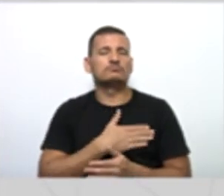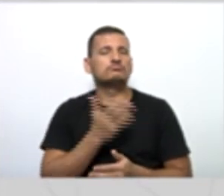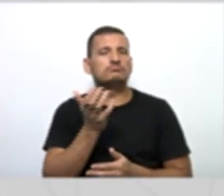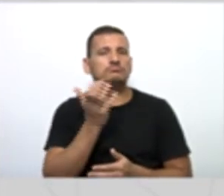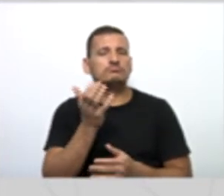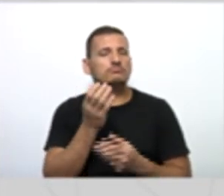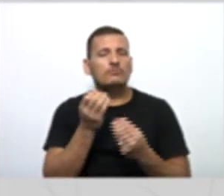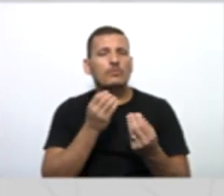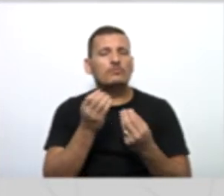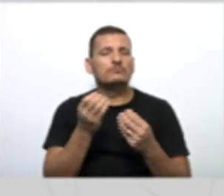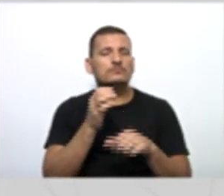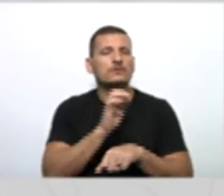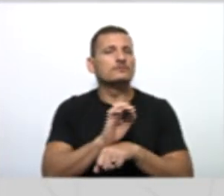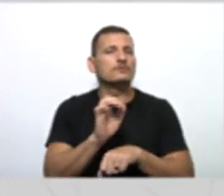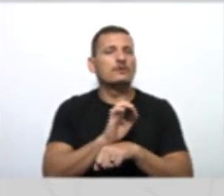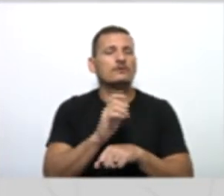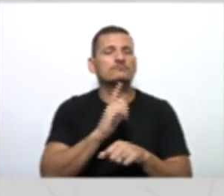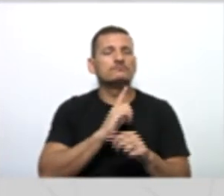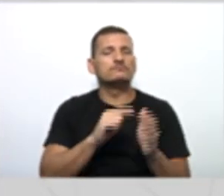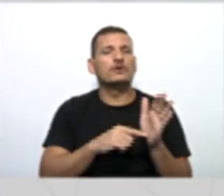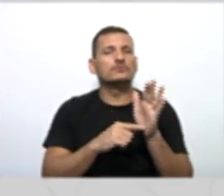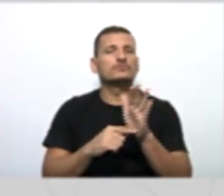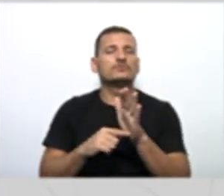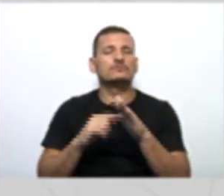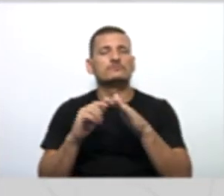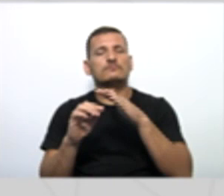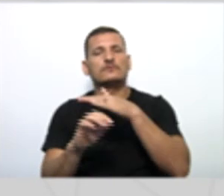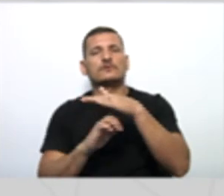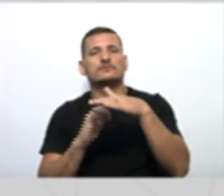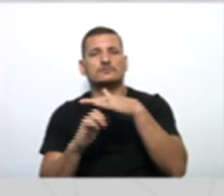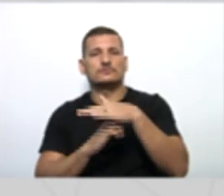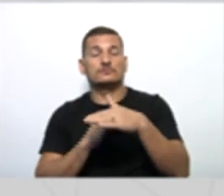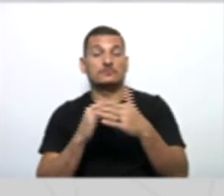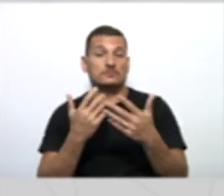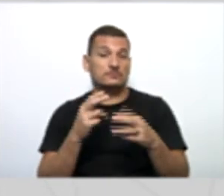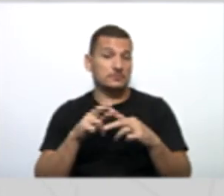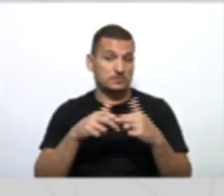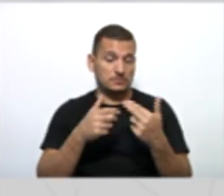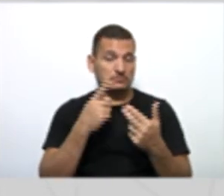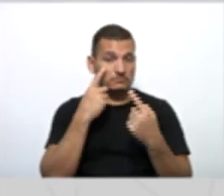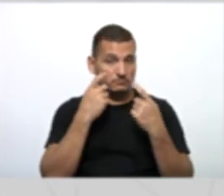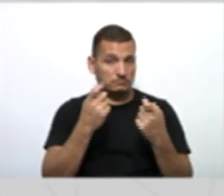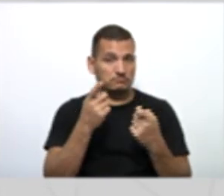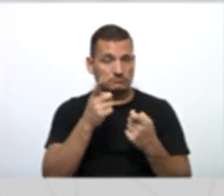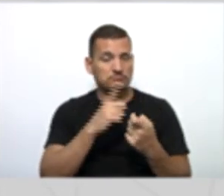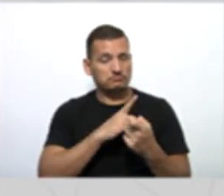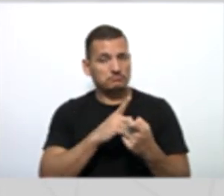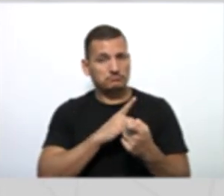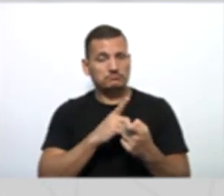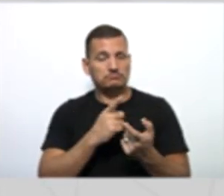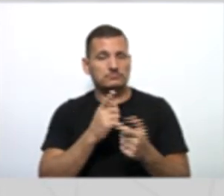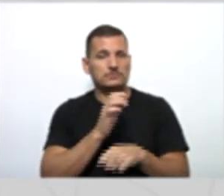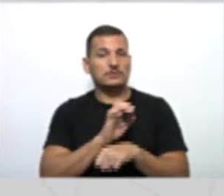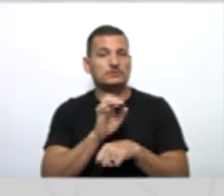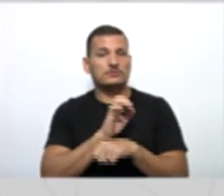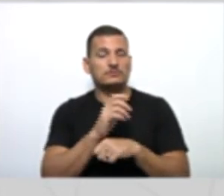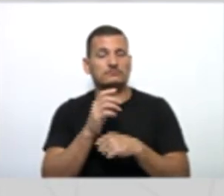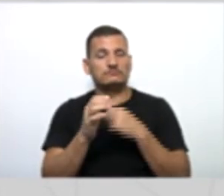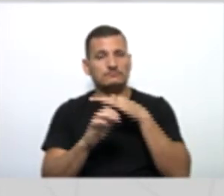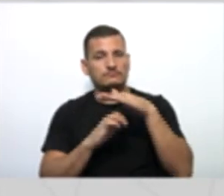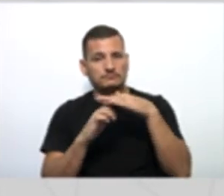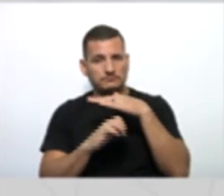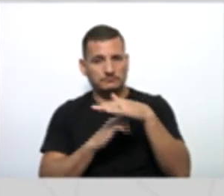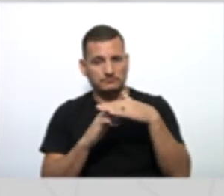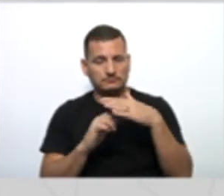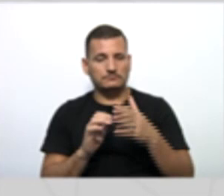estagiário traz para uma instituição. Então, seria por isso que é interessante você ter um estagiário na instituição. E quais as dificuldades que se